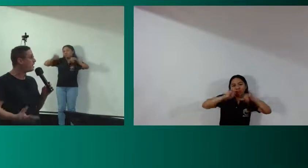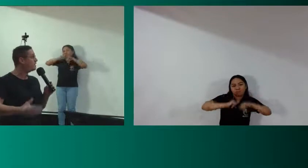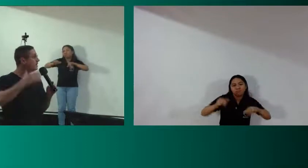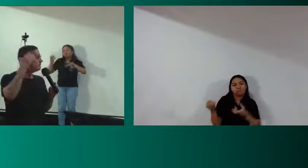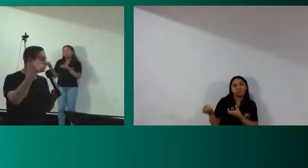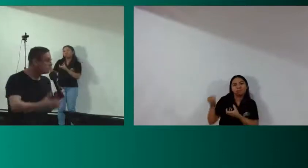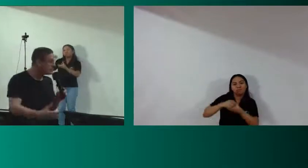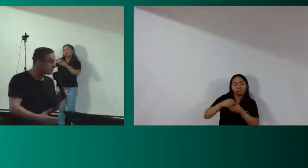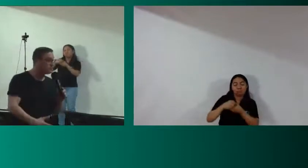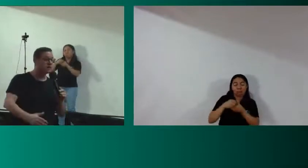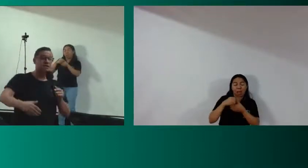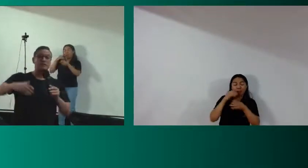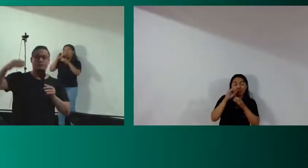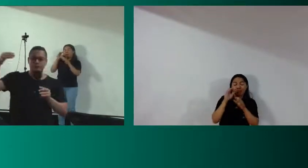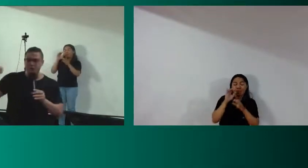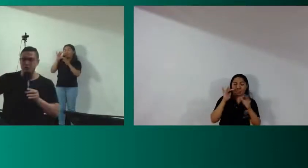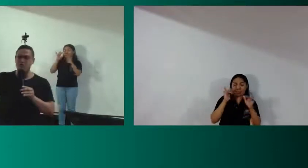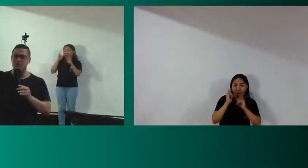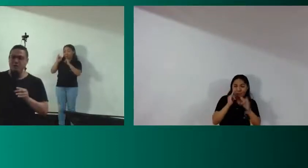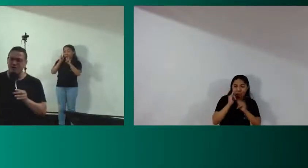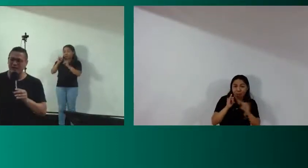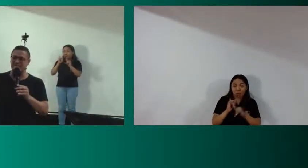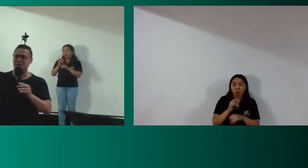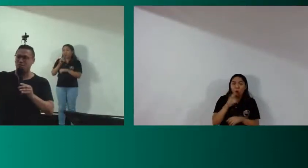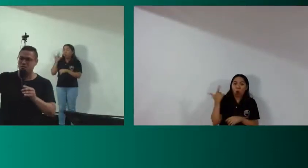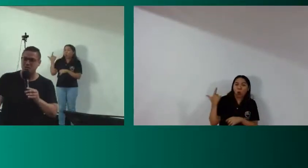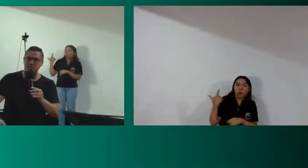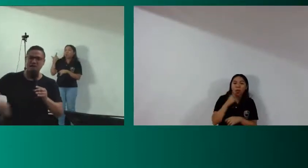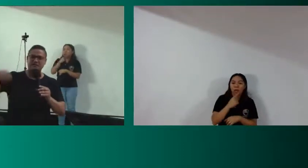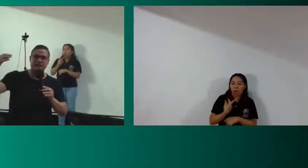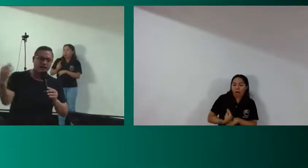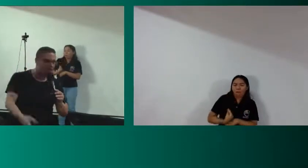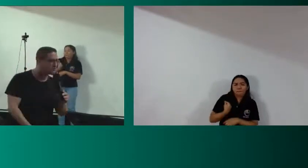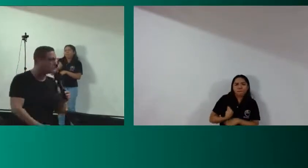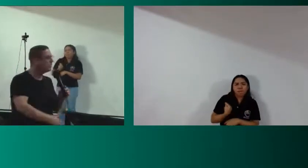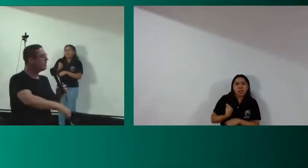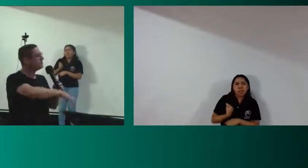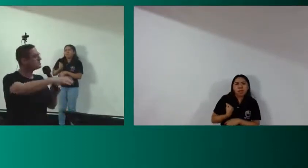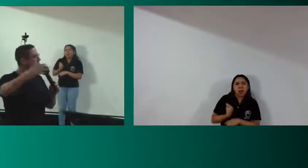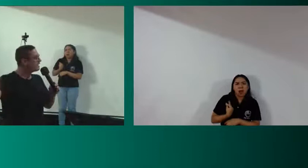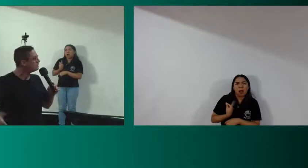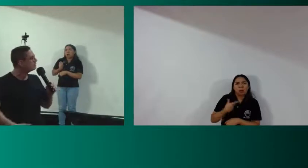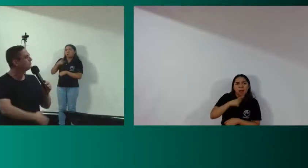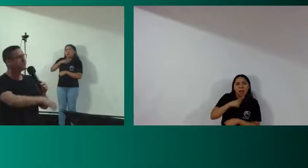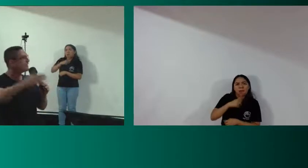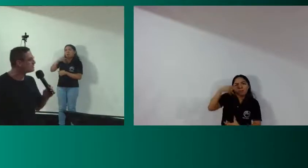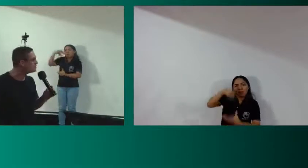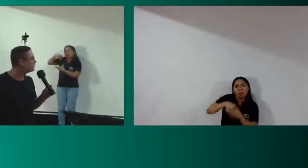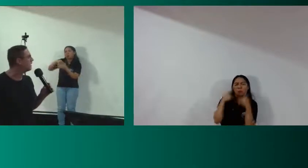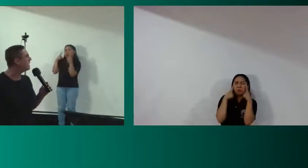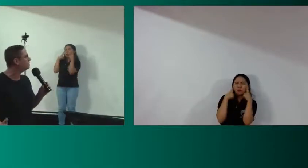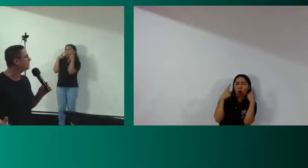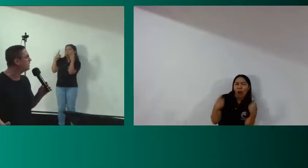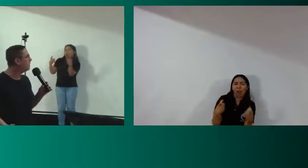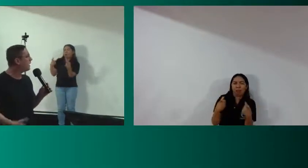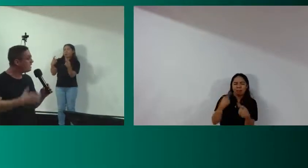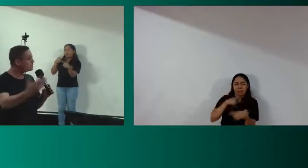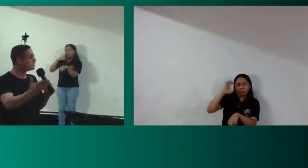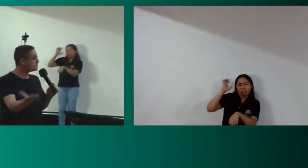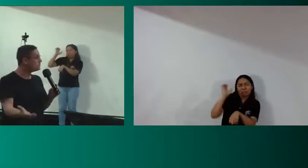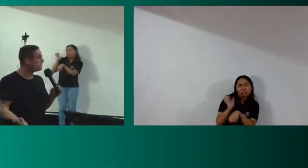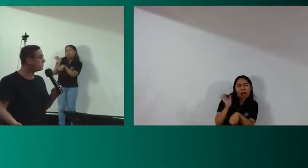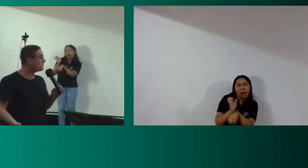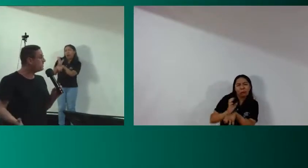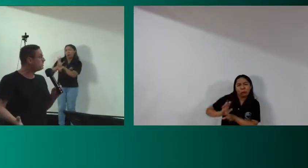essa galera de sobreviver frente uma violência cotidiana terrível a um estado faccionado